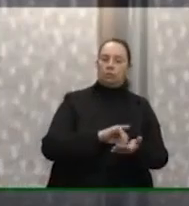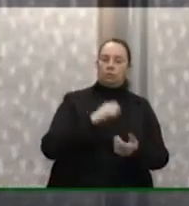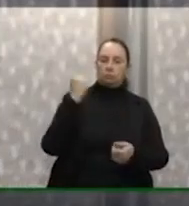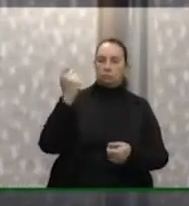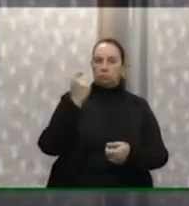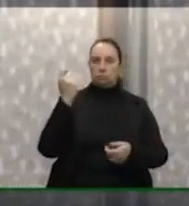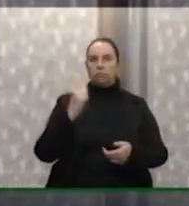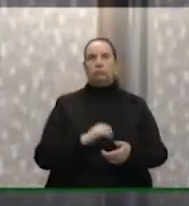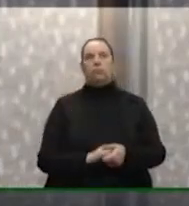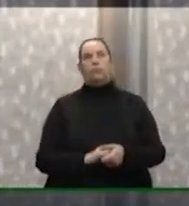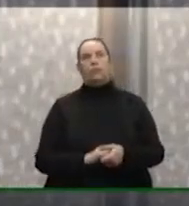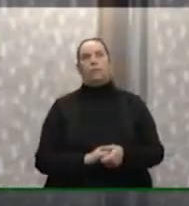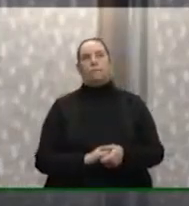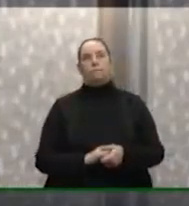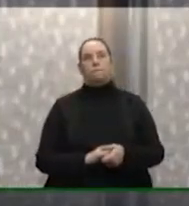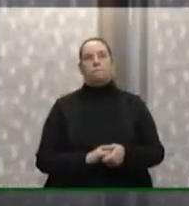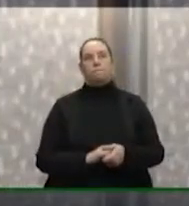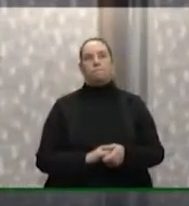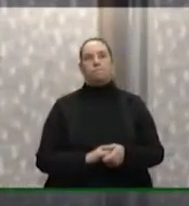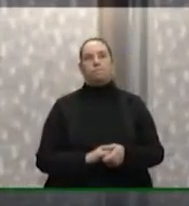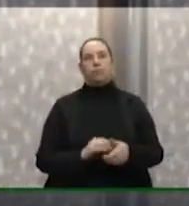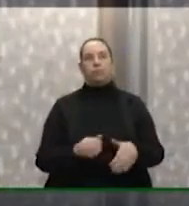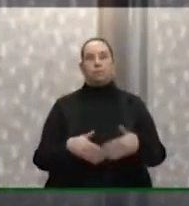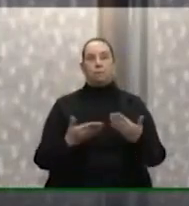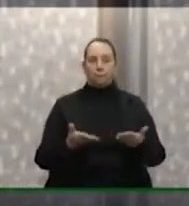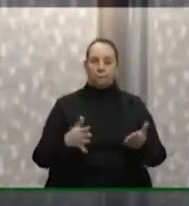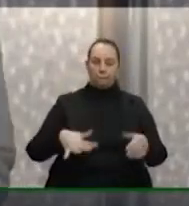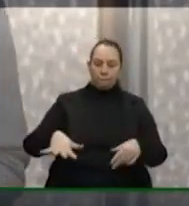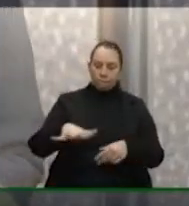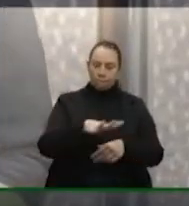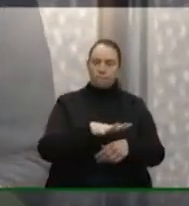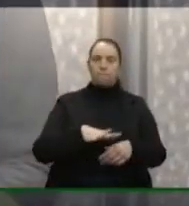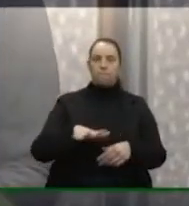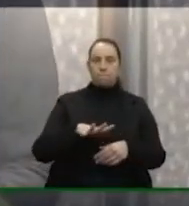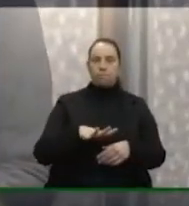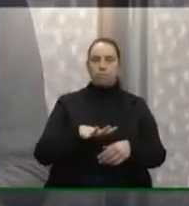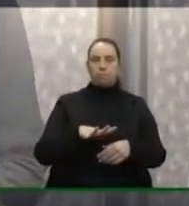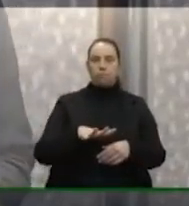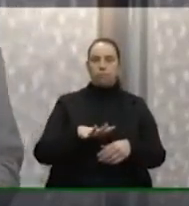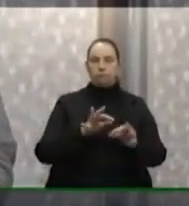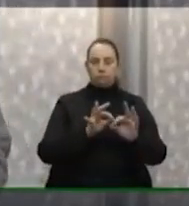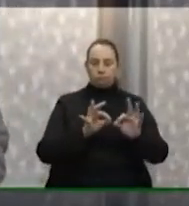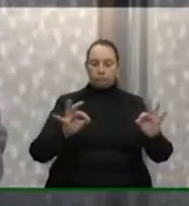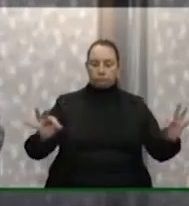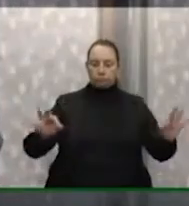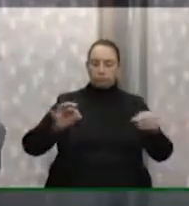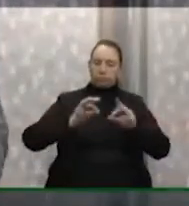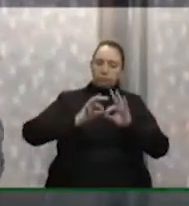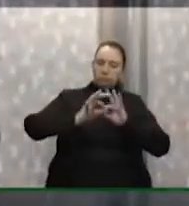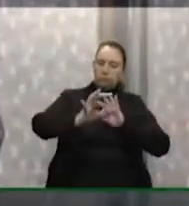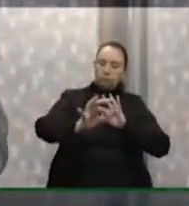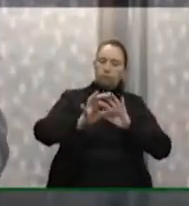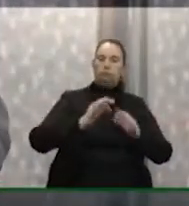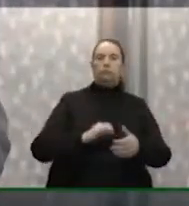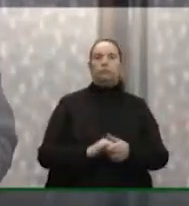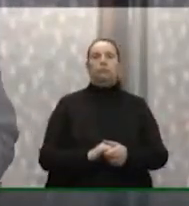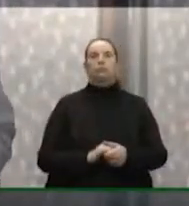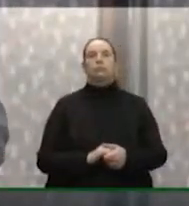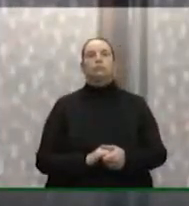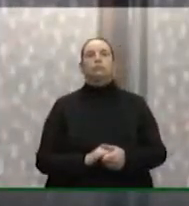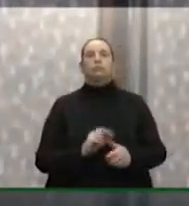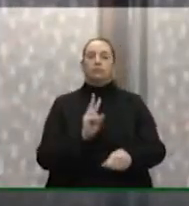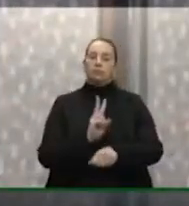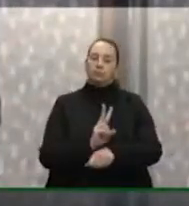Gaúchos uma uma área extensa extensa área de de